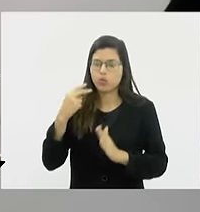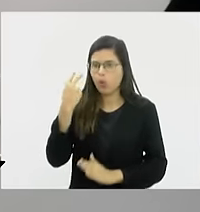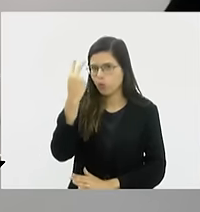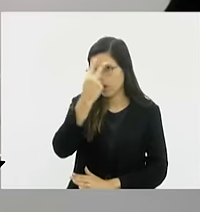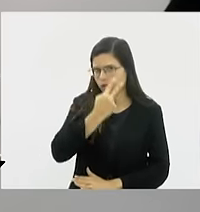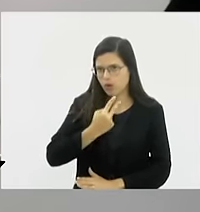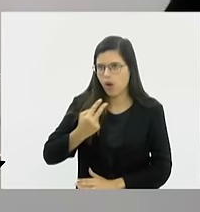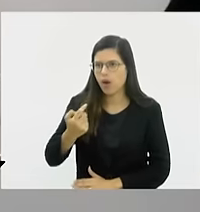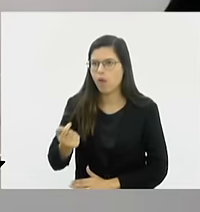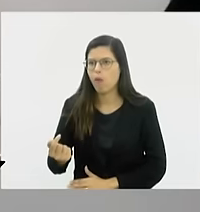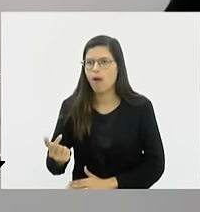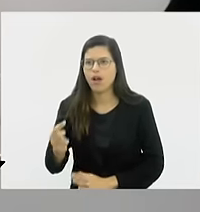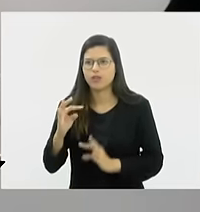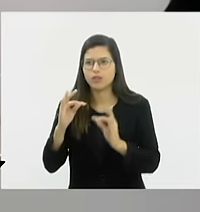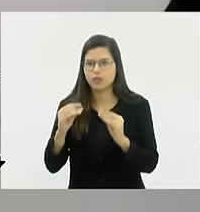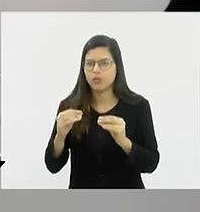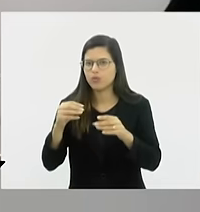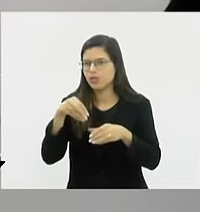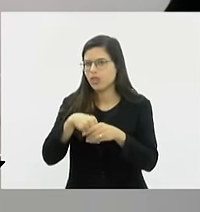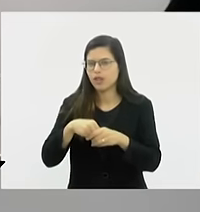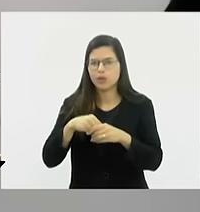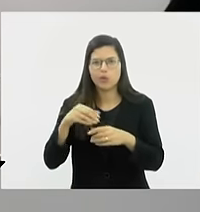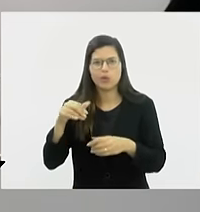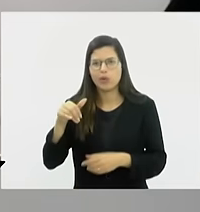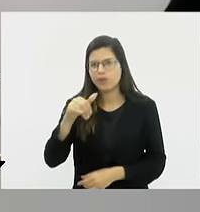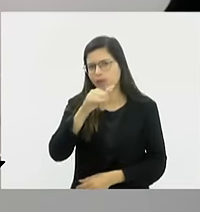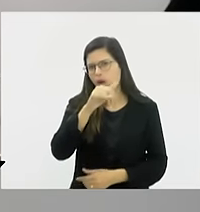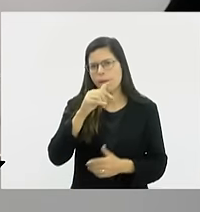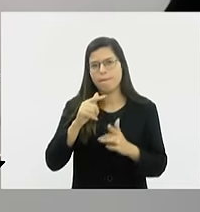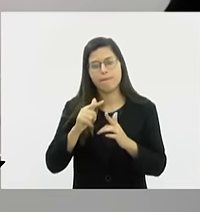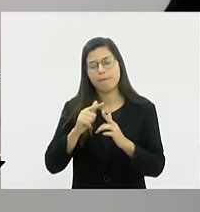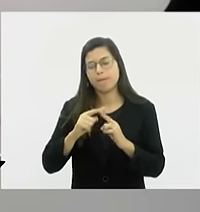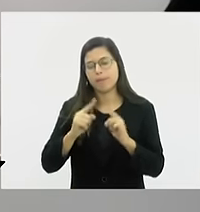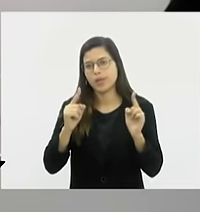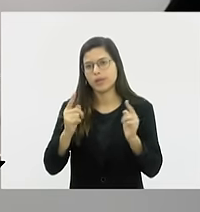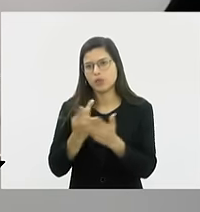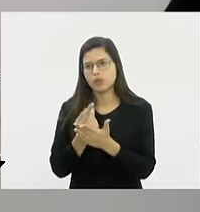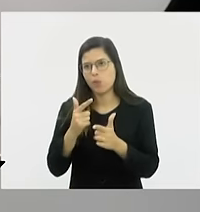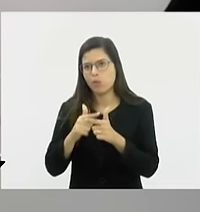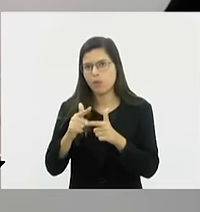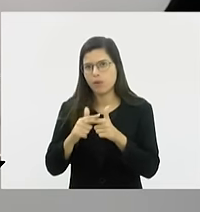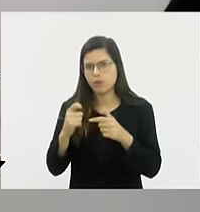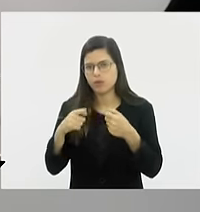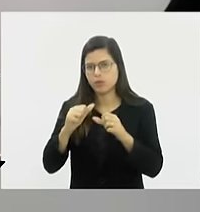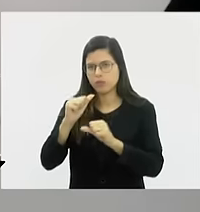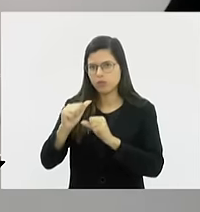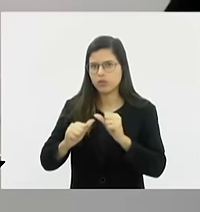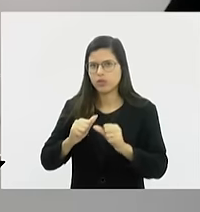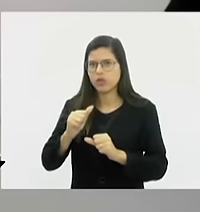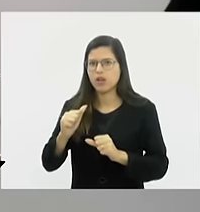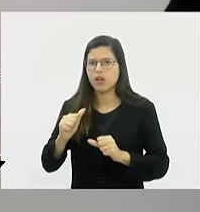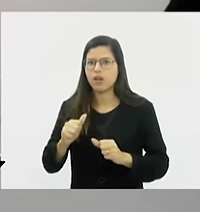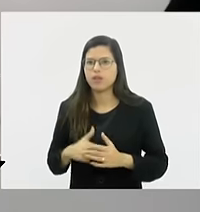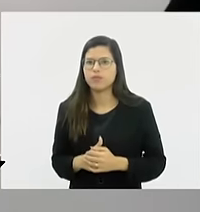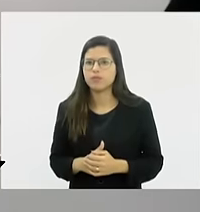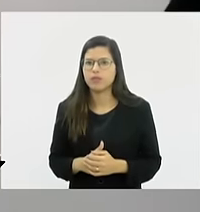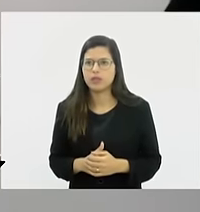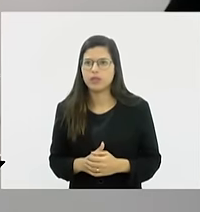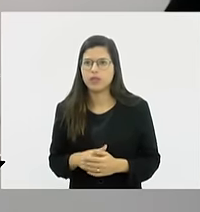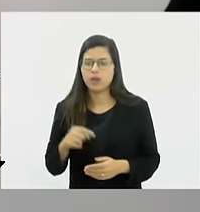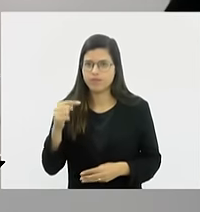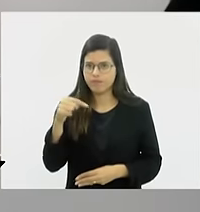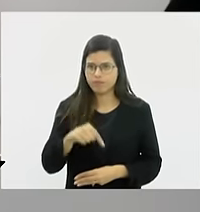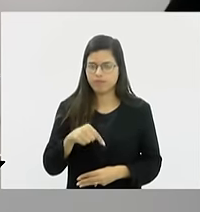da aeronave, mas deu problema, tivemos que trocar de avião. E aí vim para cá para poder dar um beijo na